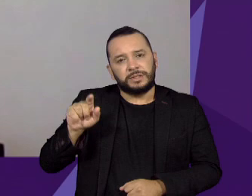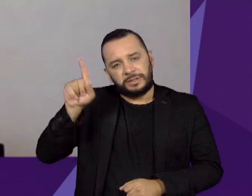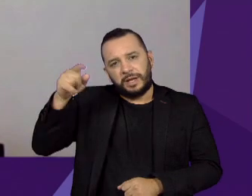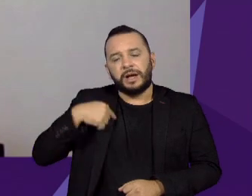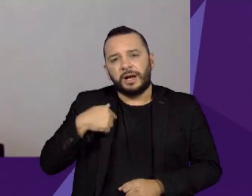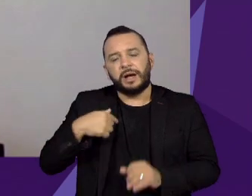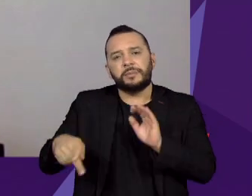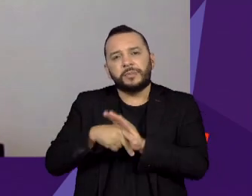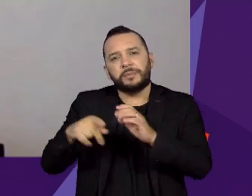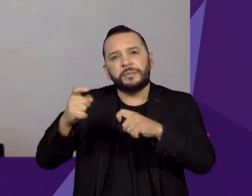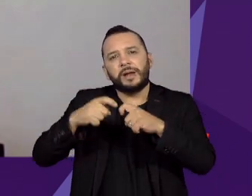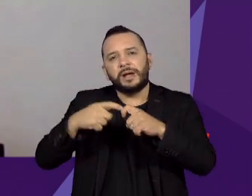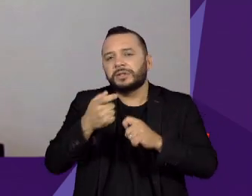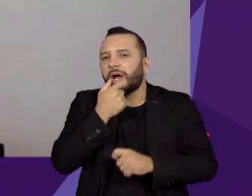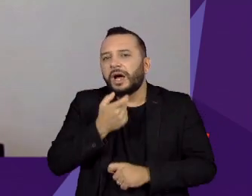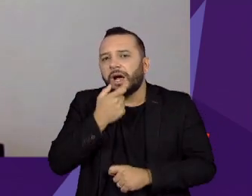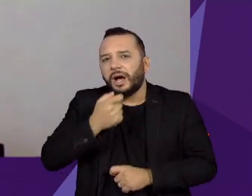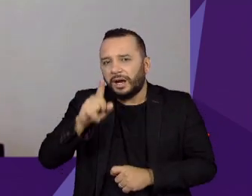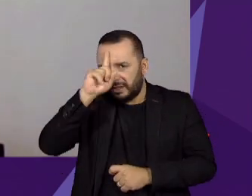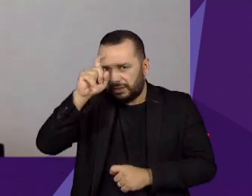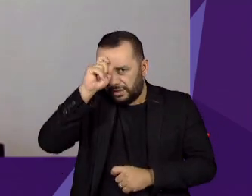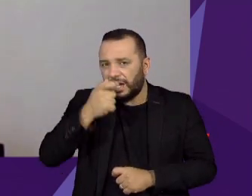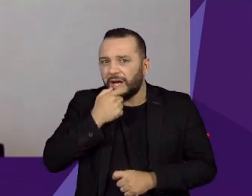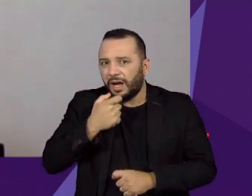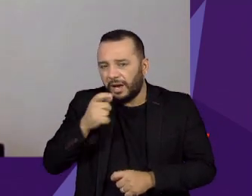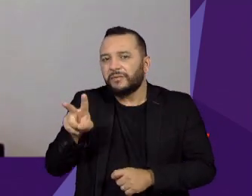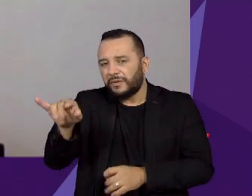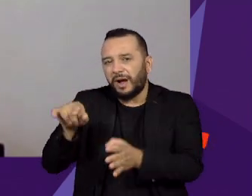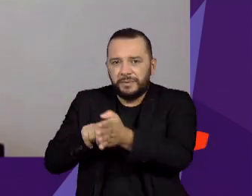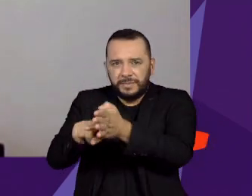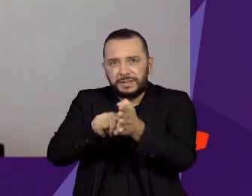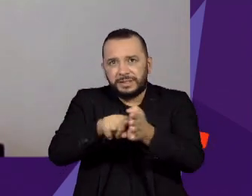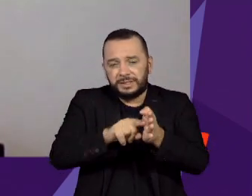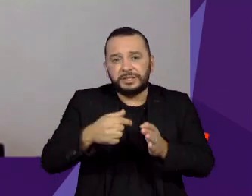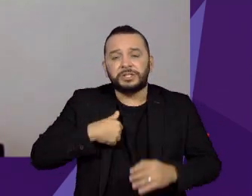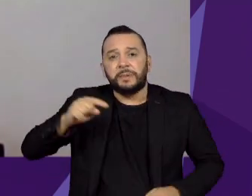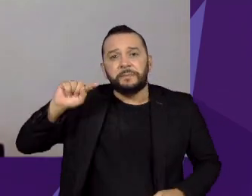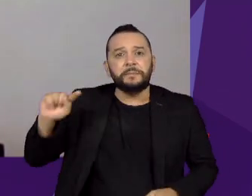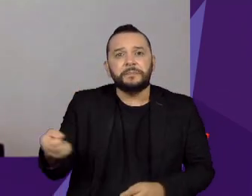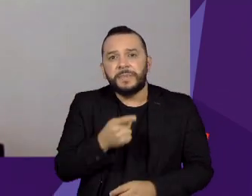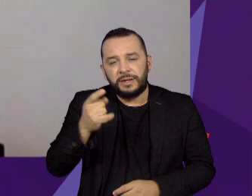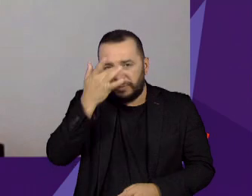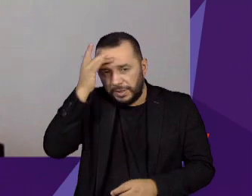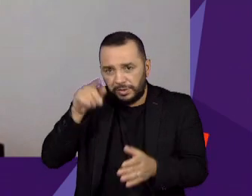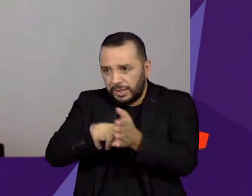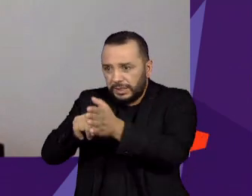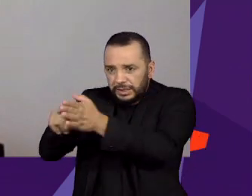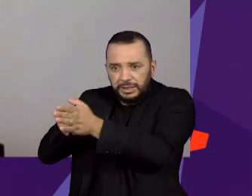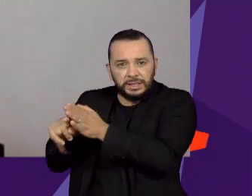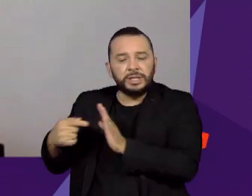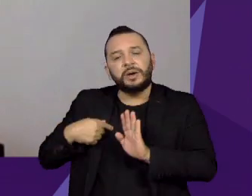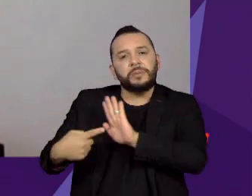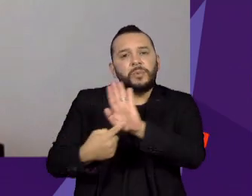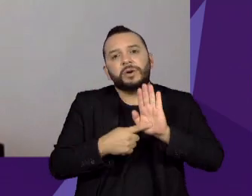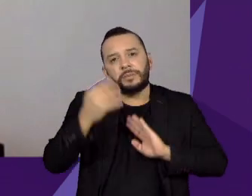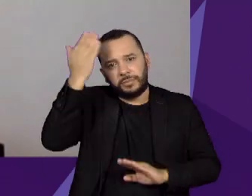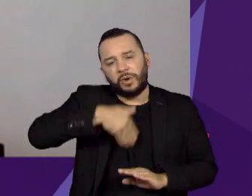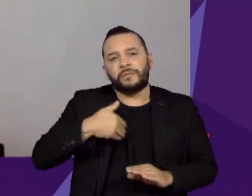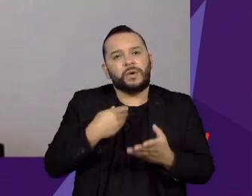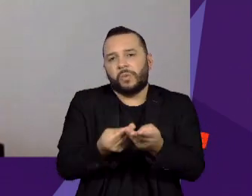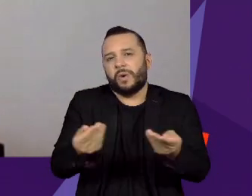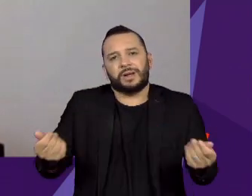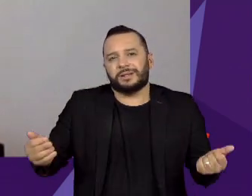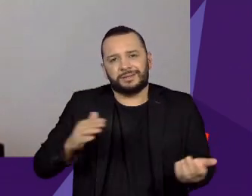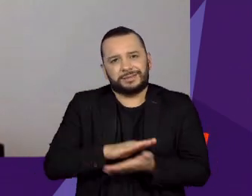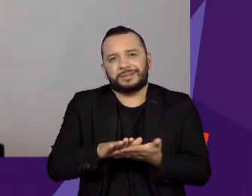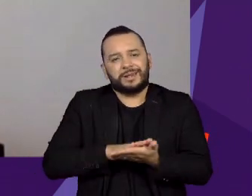e falei, façam um estudo brasileiro. Fizeram com quase 1000 pacientes e concluíram que que não havia nenhuma eficácia quando você faz o estudo